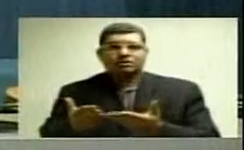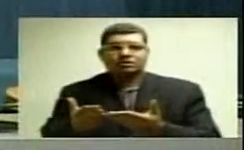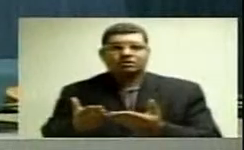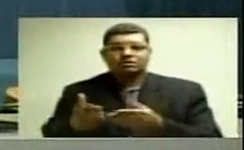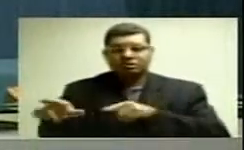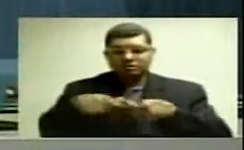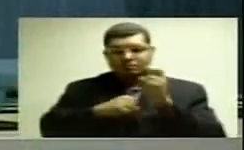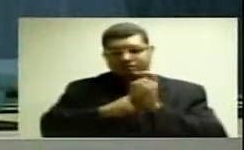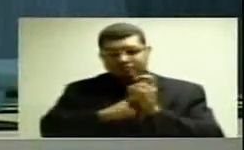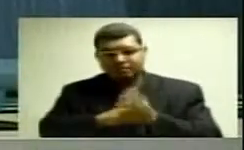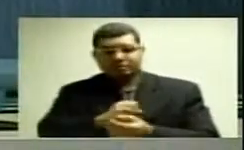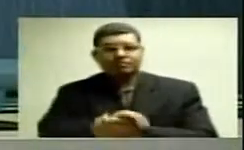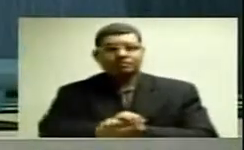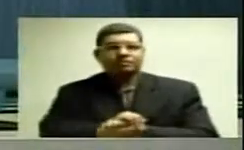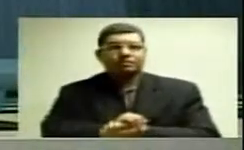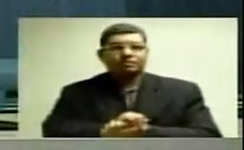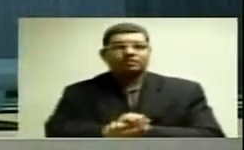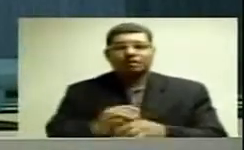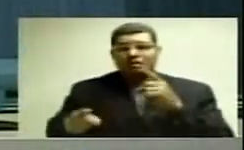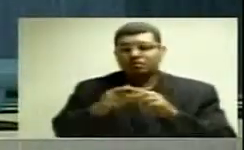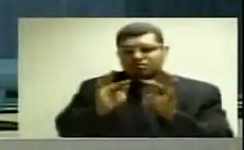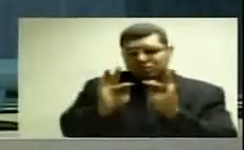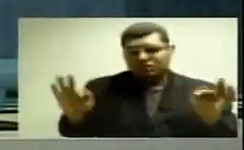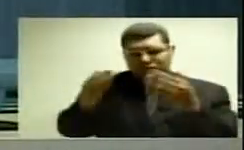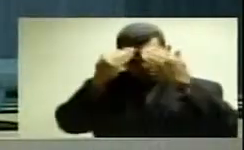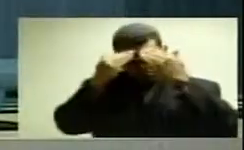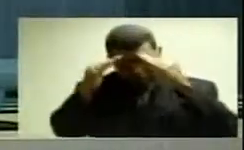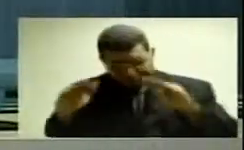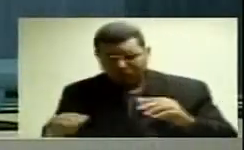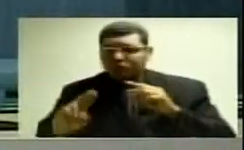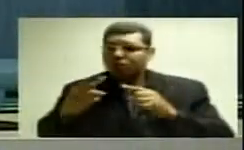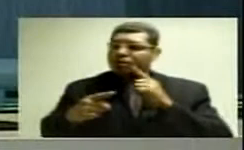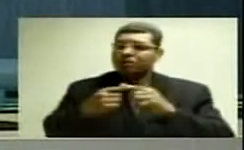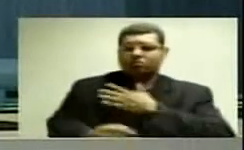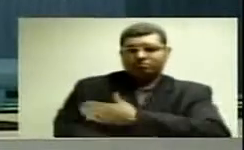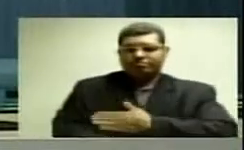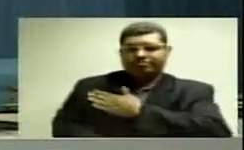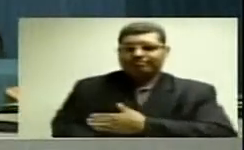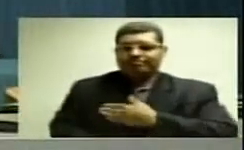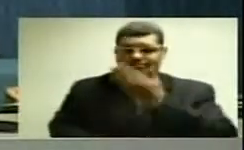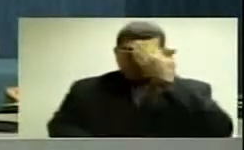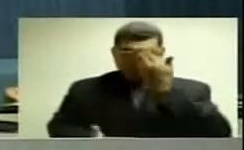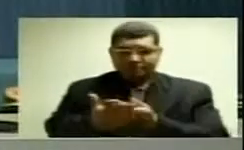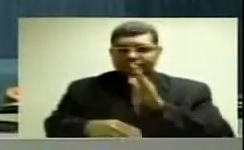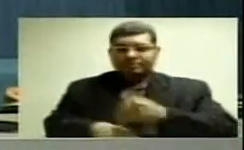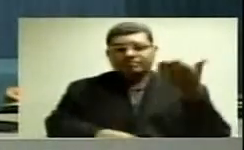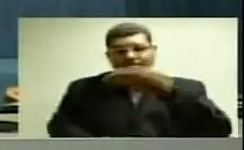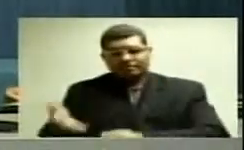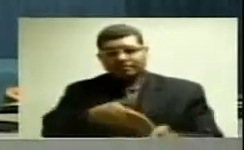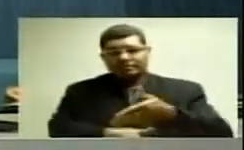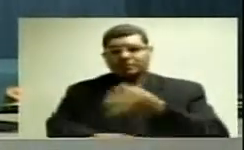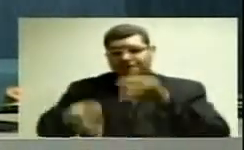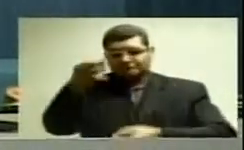para o Poder Judiciário por simples bondade ou por desejo de agradar